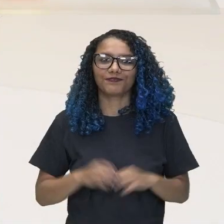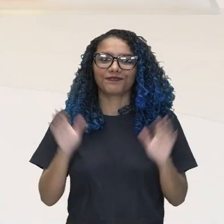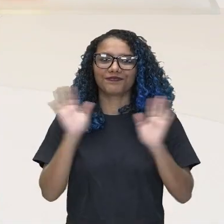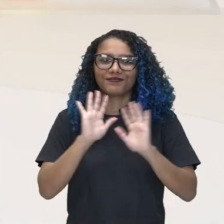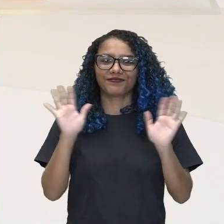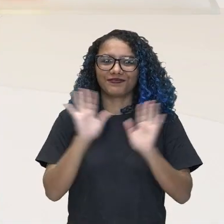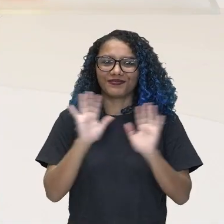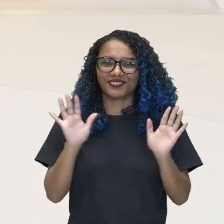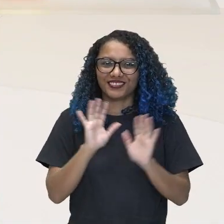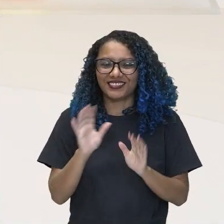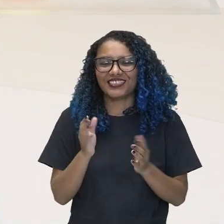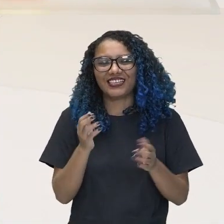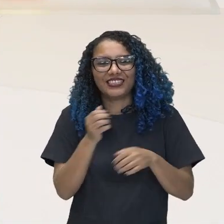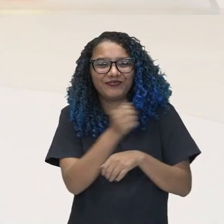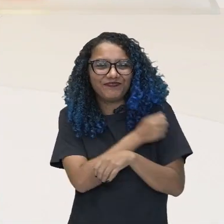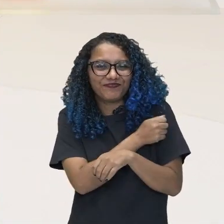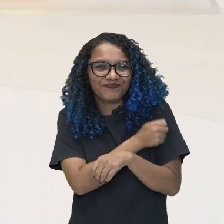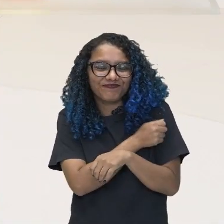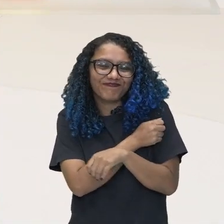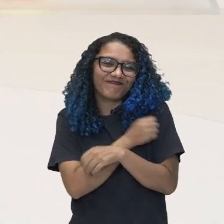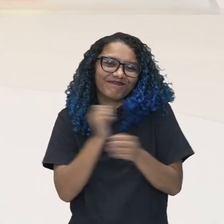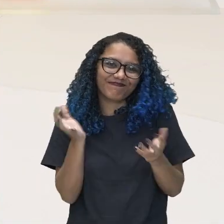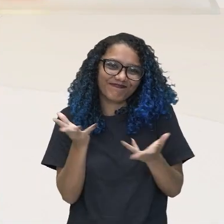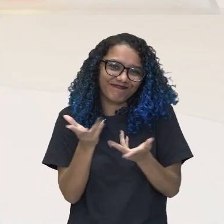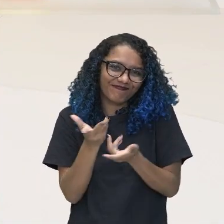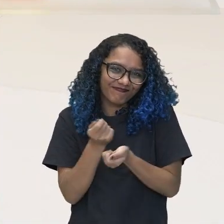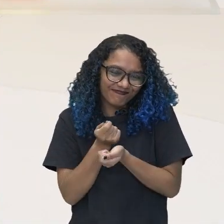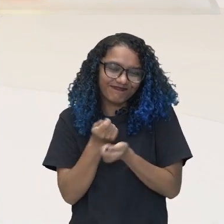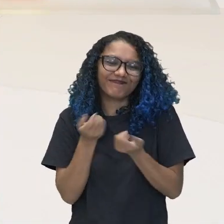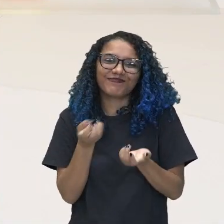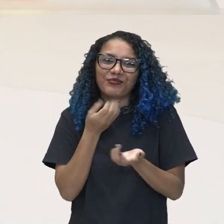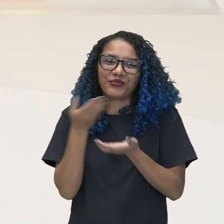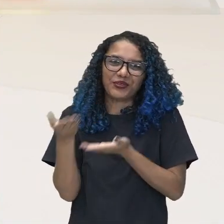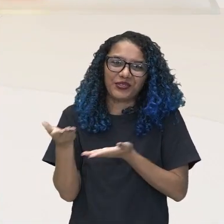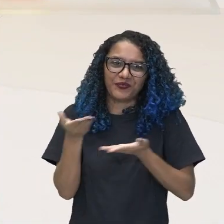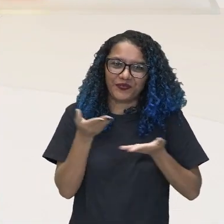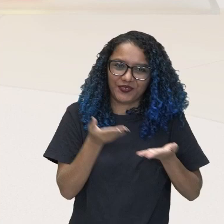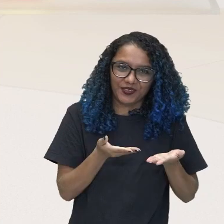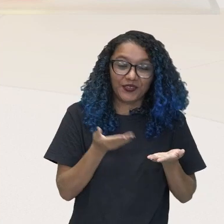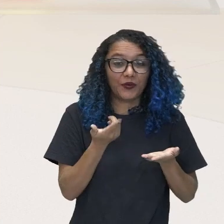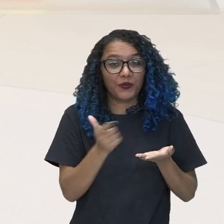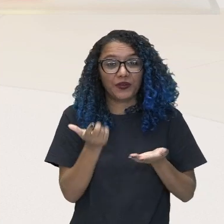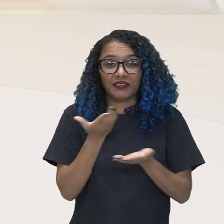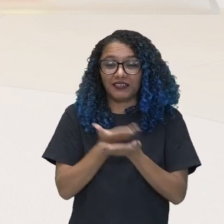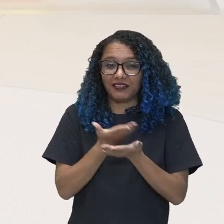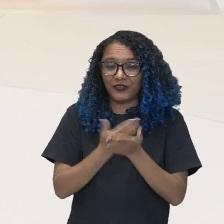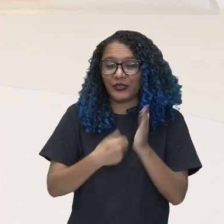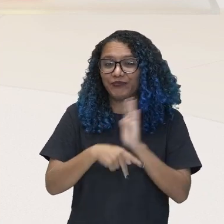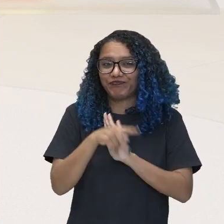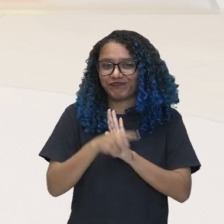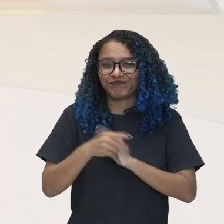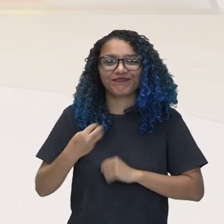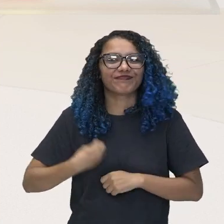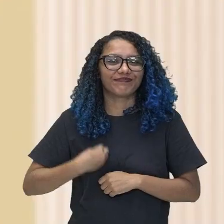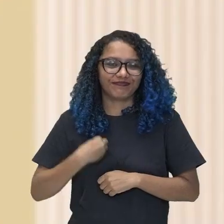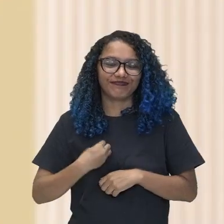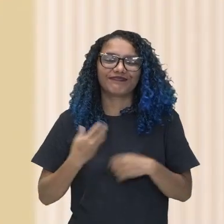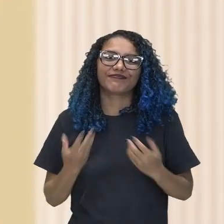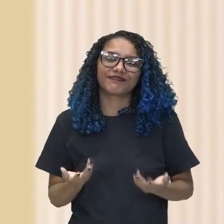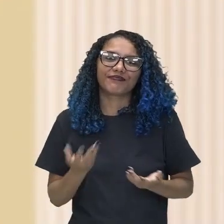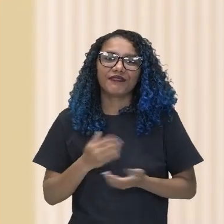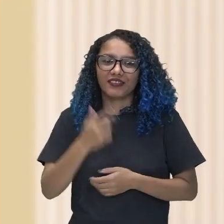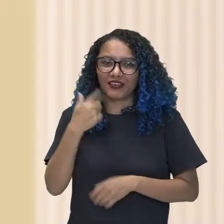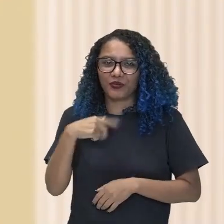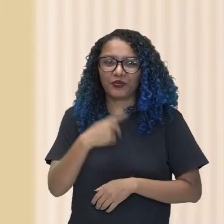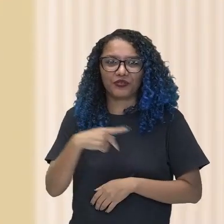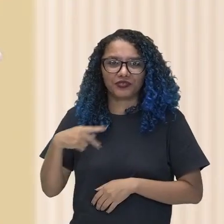Olá, meus queridos alunos, meus queridos estudantes. Sejam todos muito bem-vindos a mais uma aula de Projeto de Vida. Eu sou